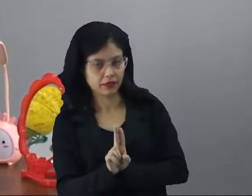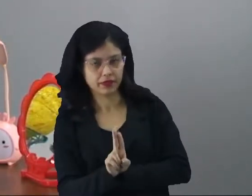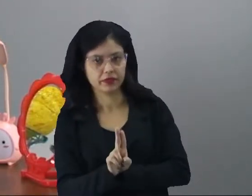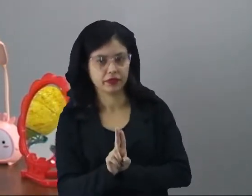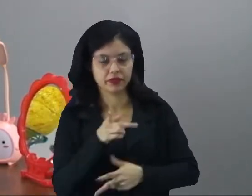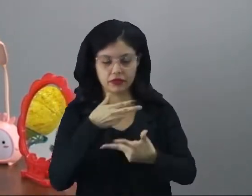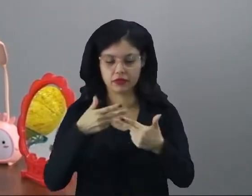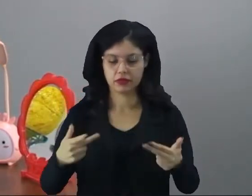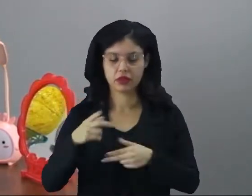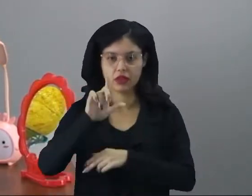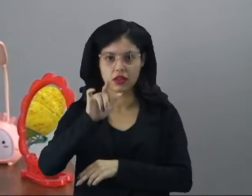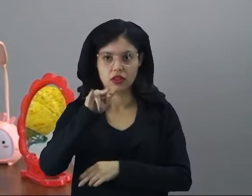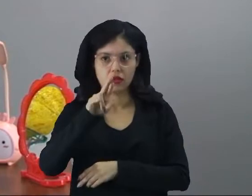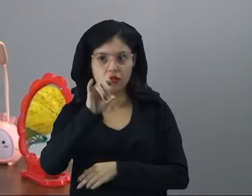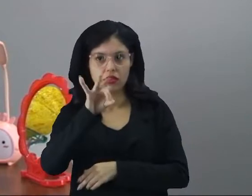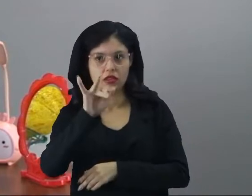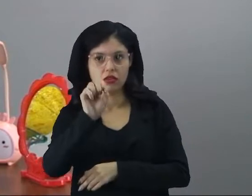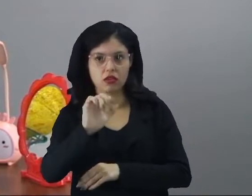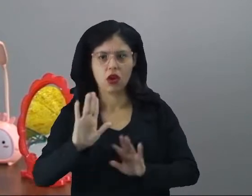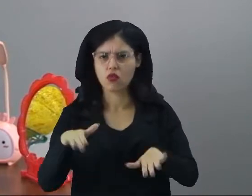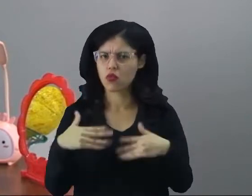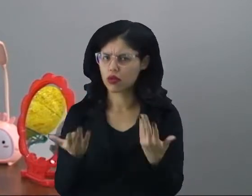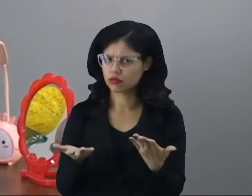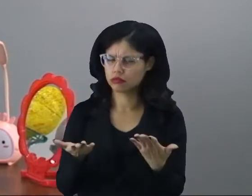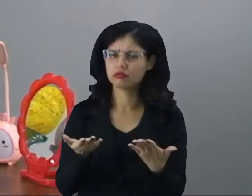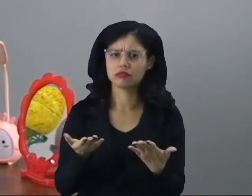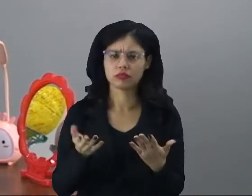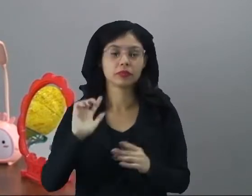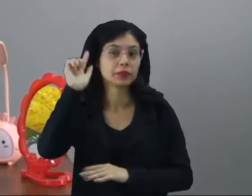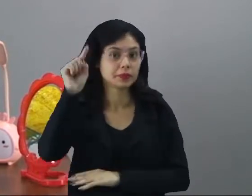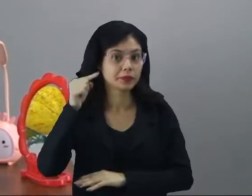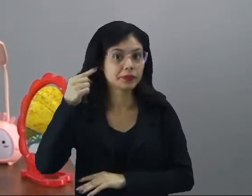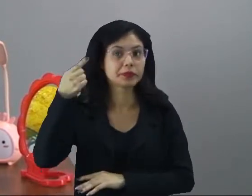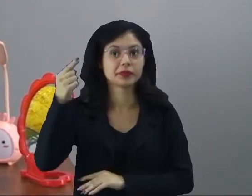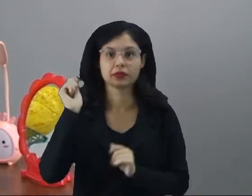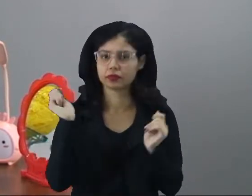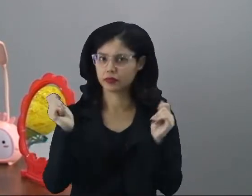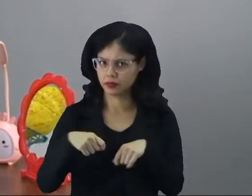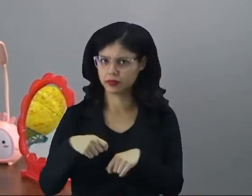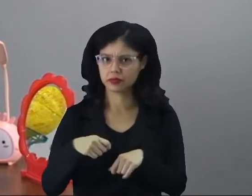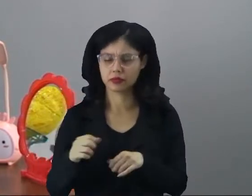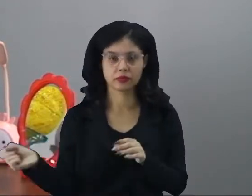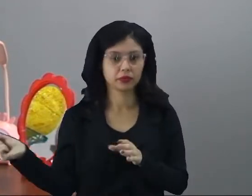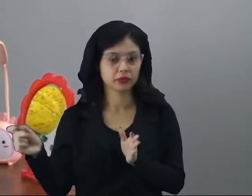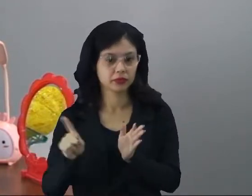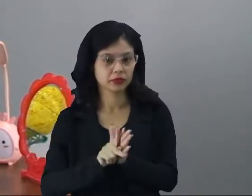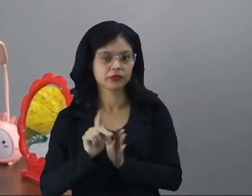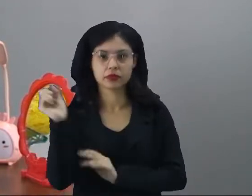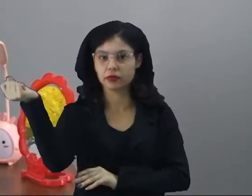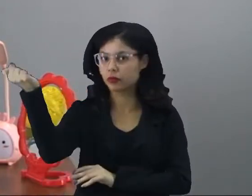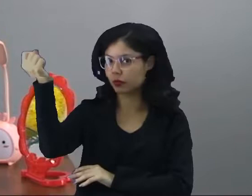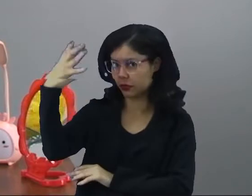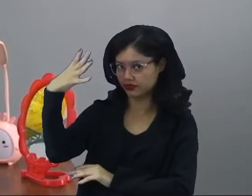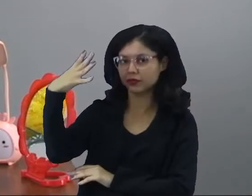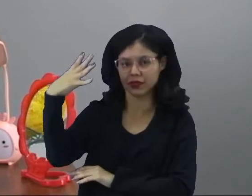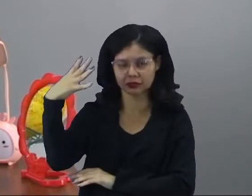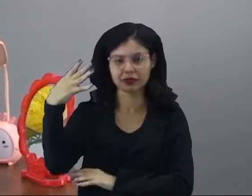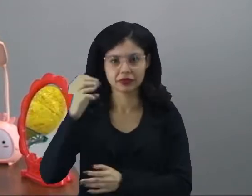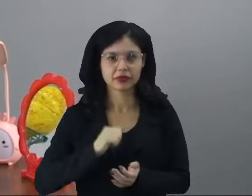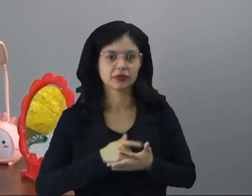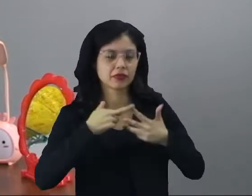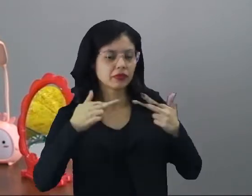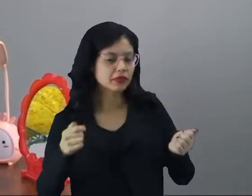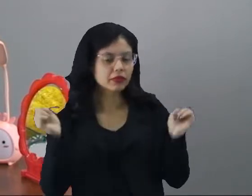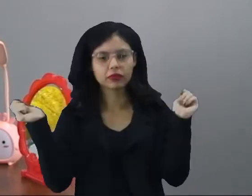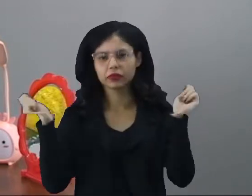objetos luminosos. Quais objetos? Aqueles que possuem luz própria. Isso mesmo, objetos